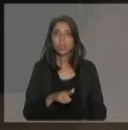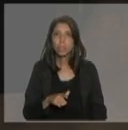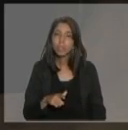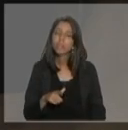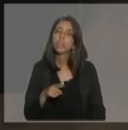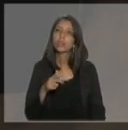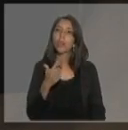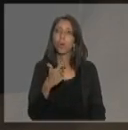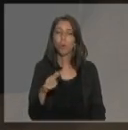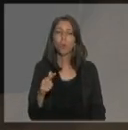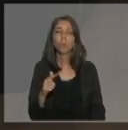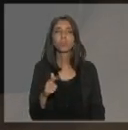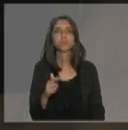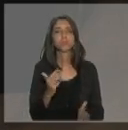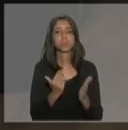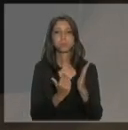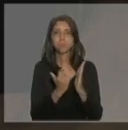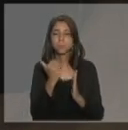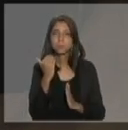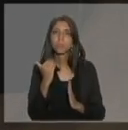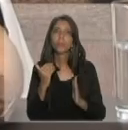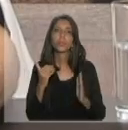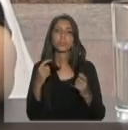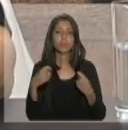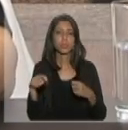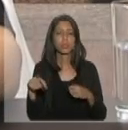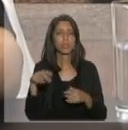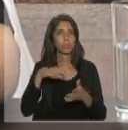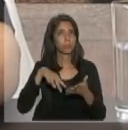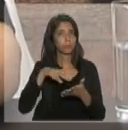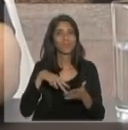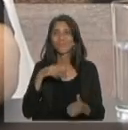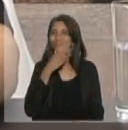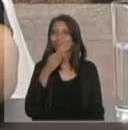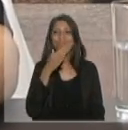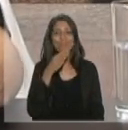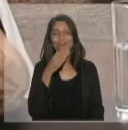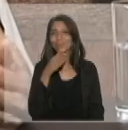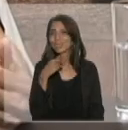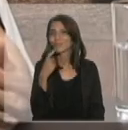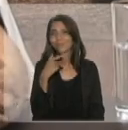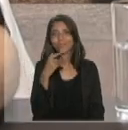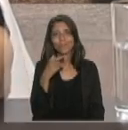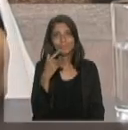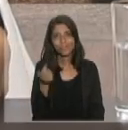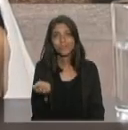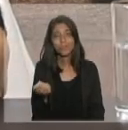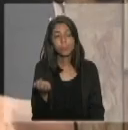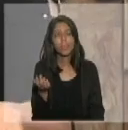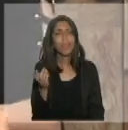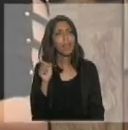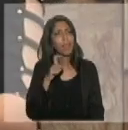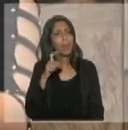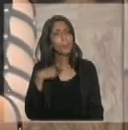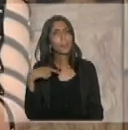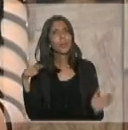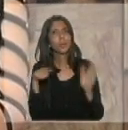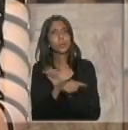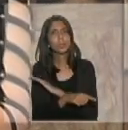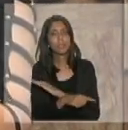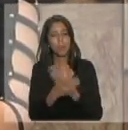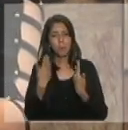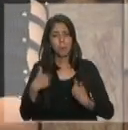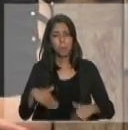Colón, do Royal, quer dizer, crescendo. Precisava de bailarinos. Os homens ainda não estavam à altura dos internacionais. Eu queria perguntar isso. O